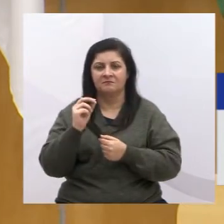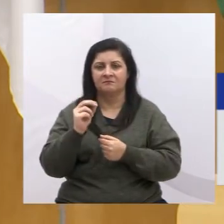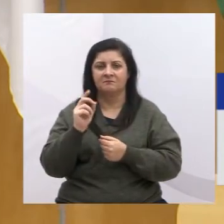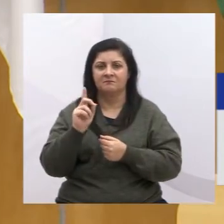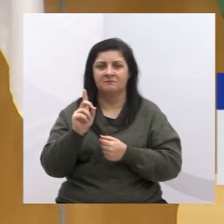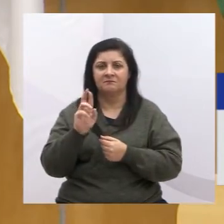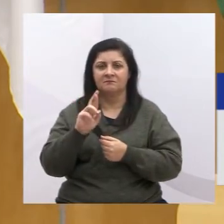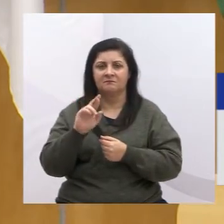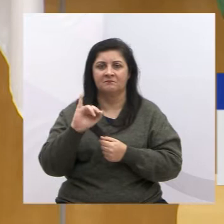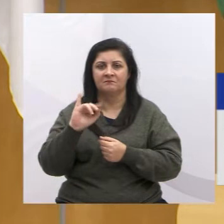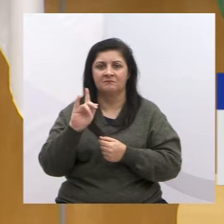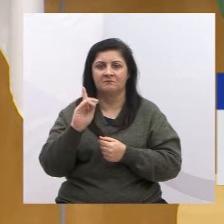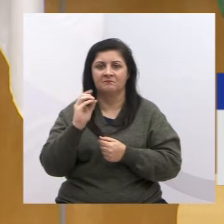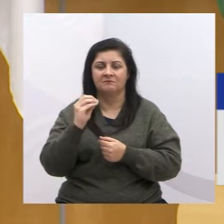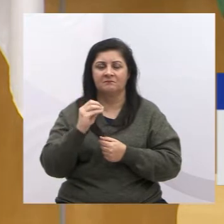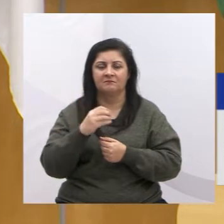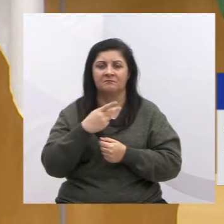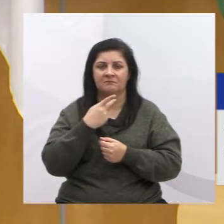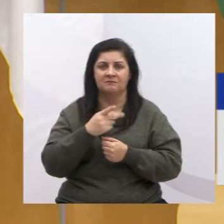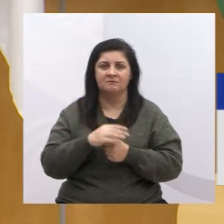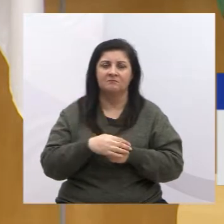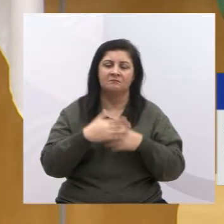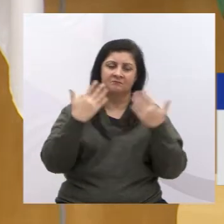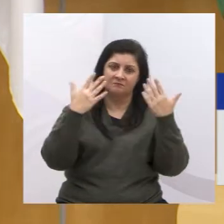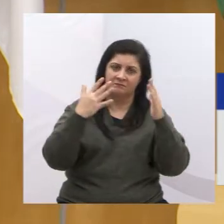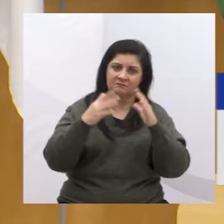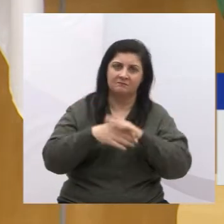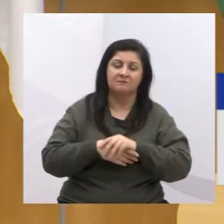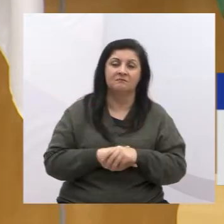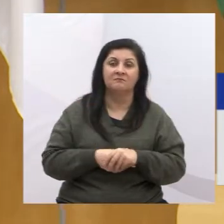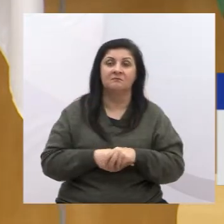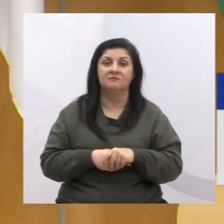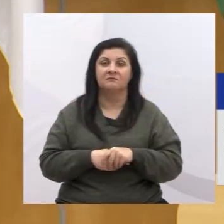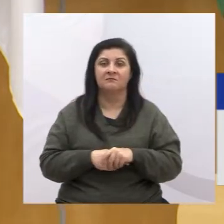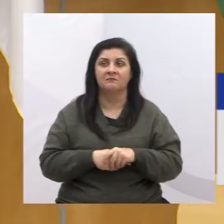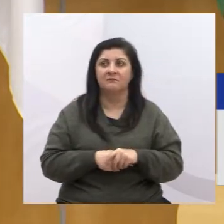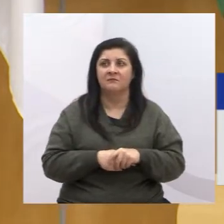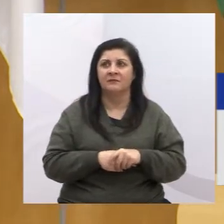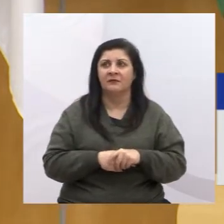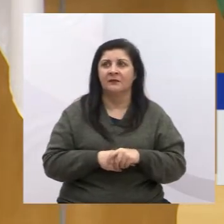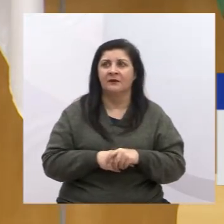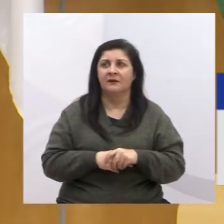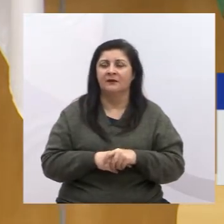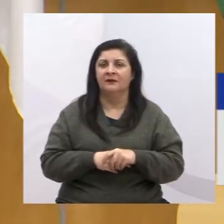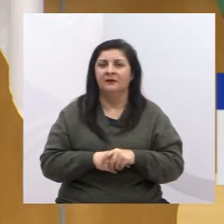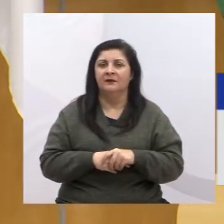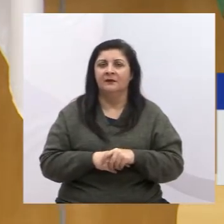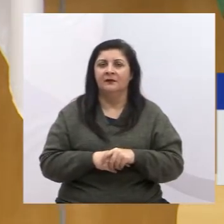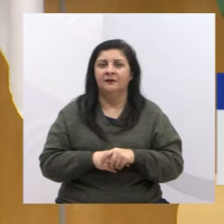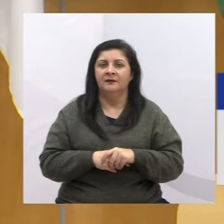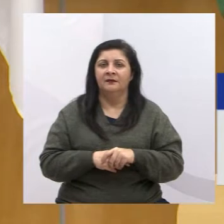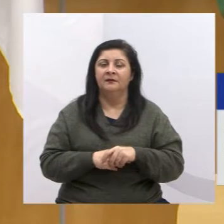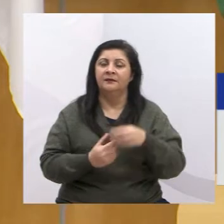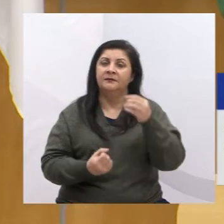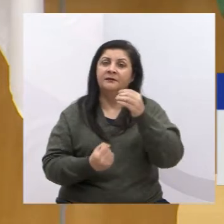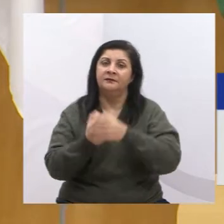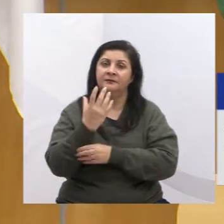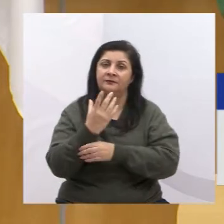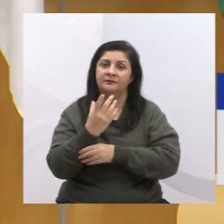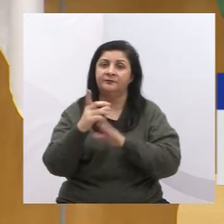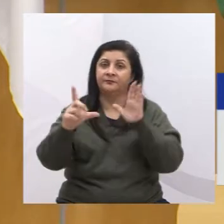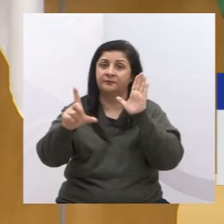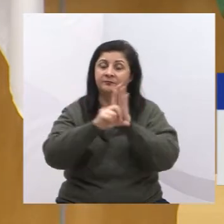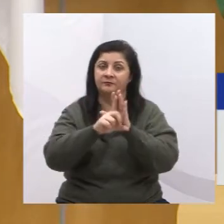vereador Rodrigo Salomão, o qual eu parabenizo pela iniciativa, eu fui autor da lei do lixo